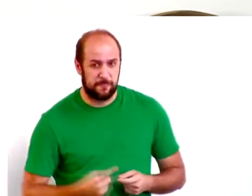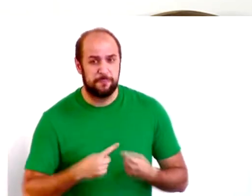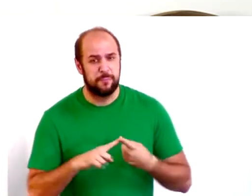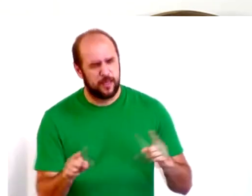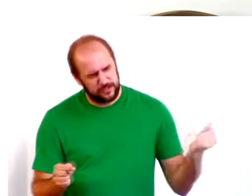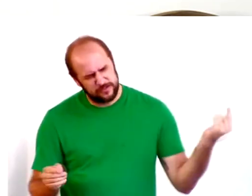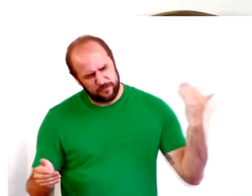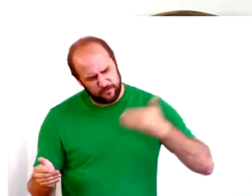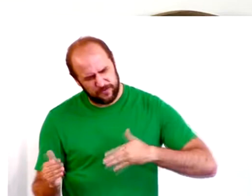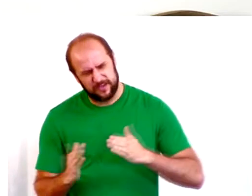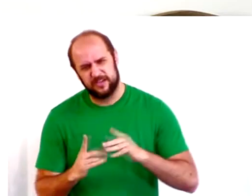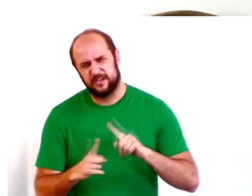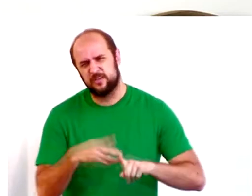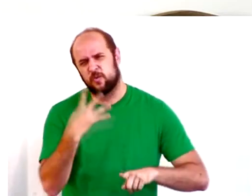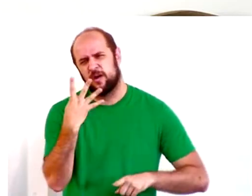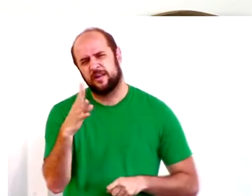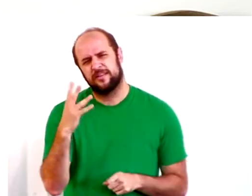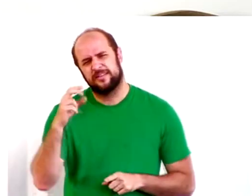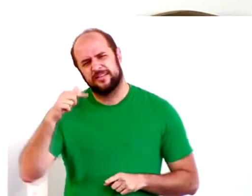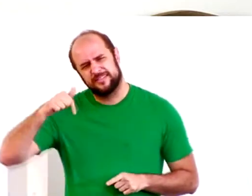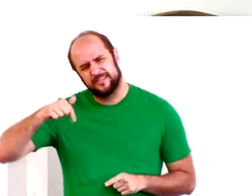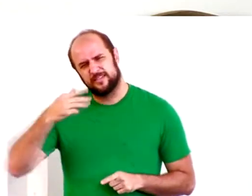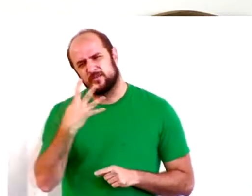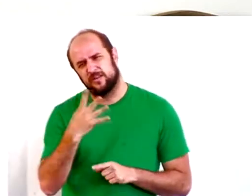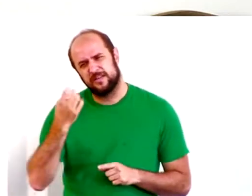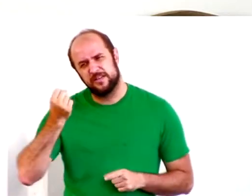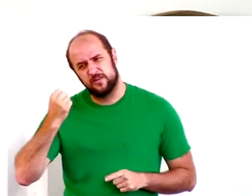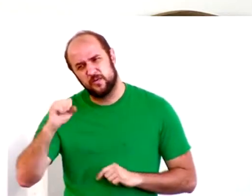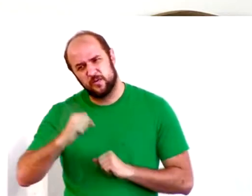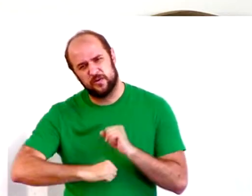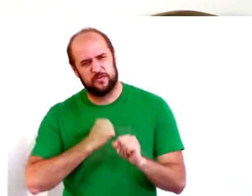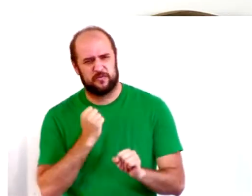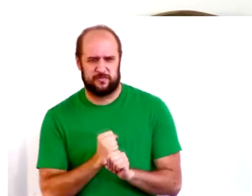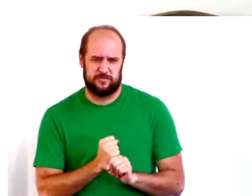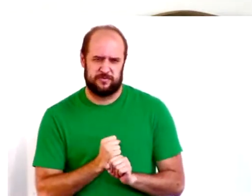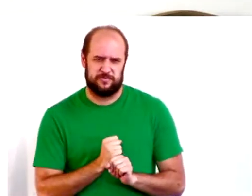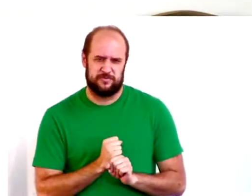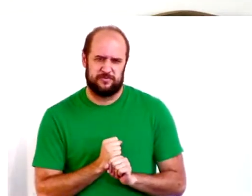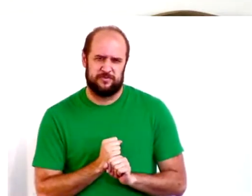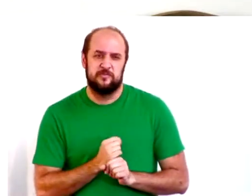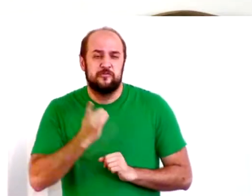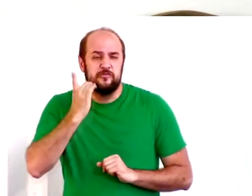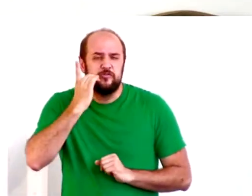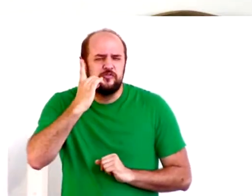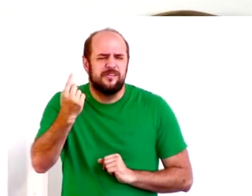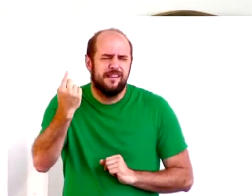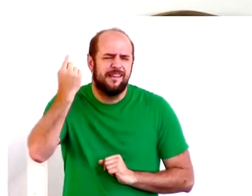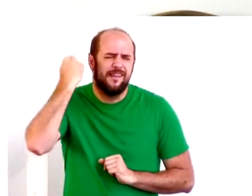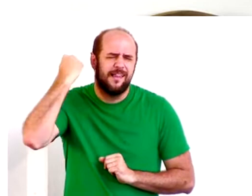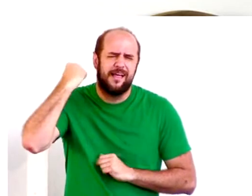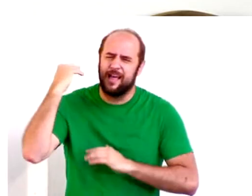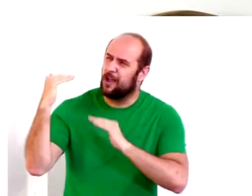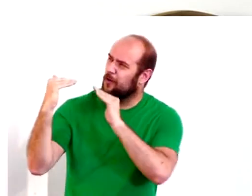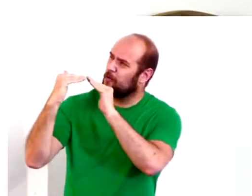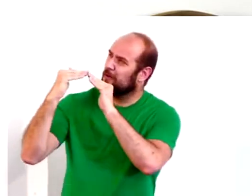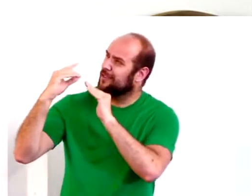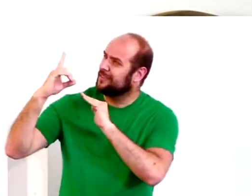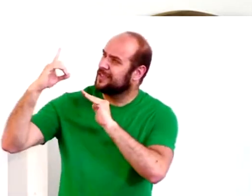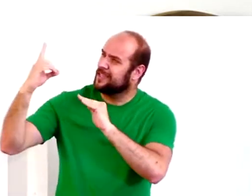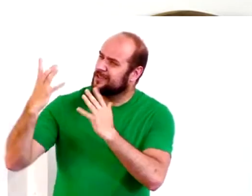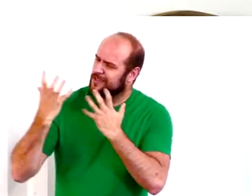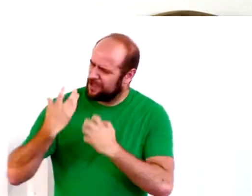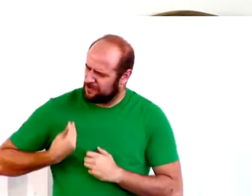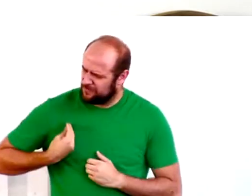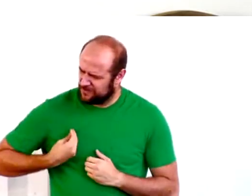da Lapa há 48 anos, 47 ou 48 anos. Um dia ele fez um acordo com Deus de viver, de